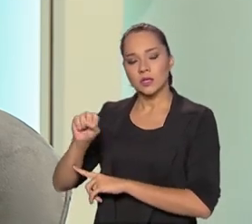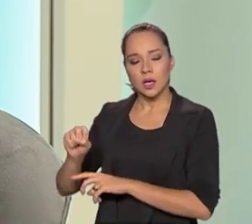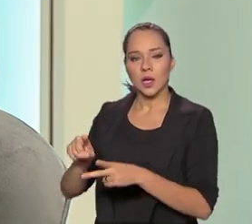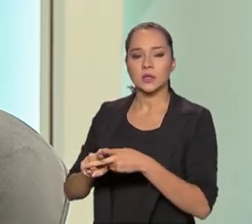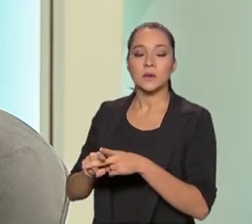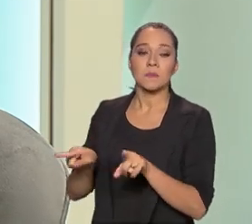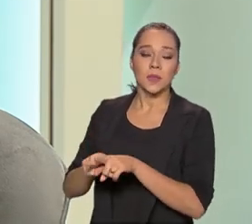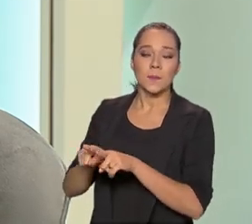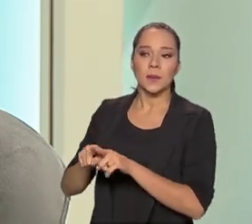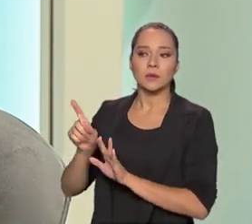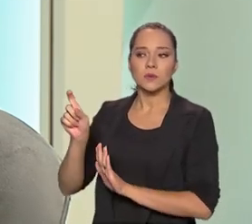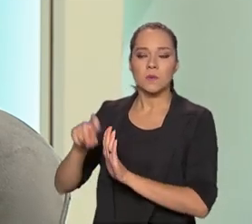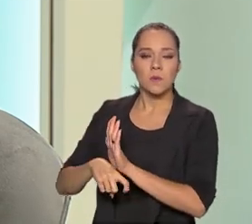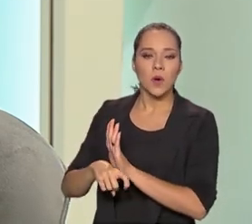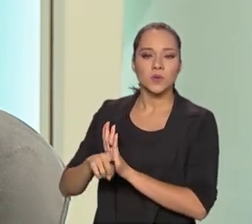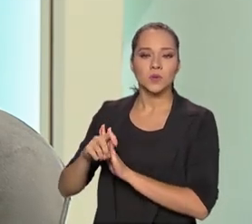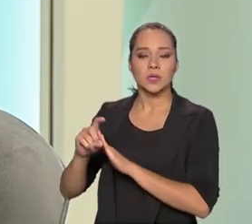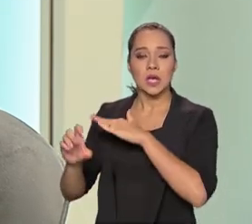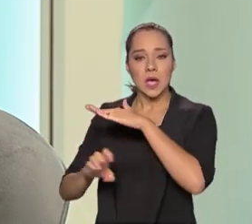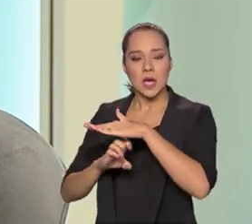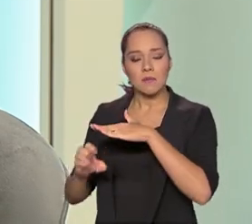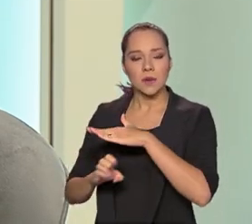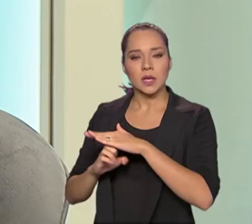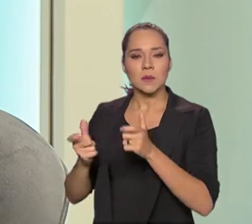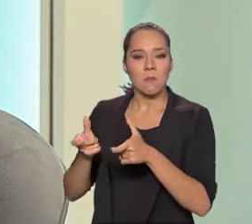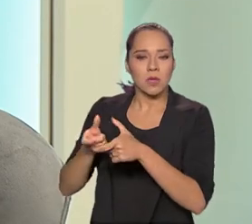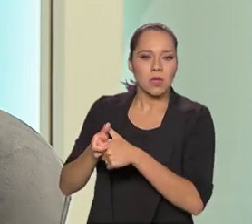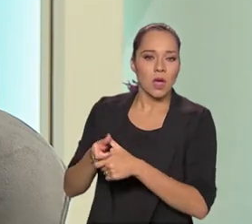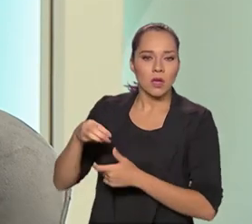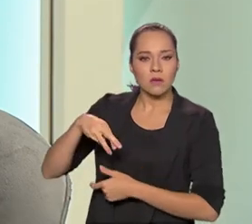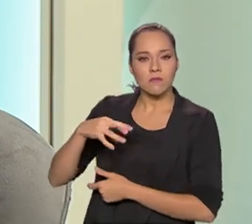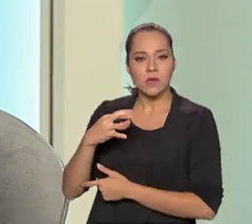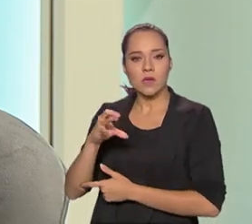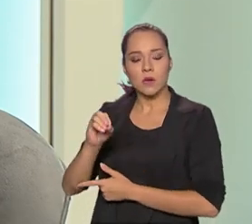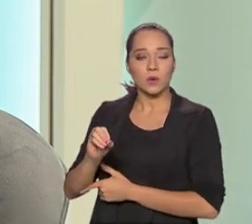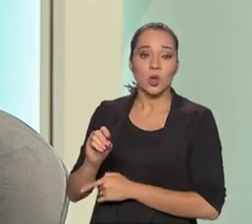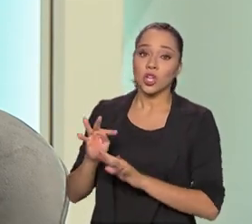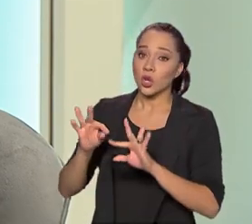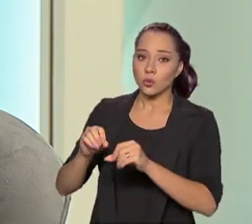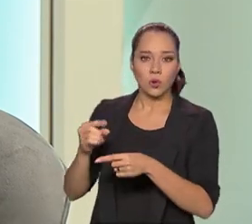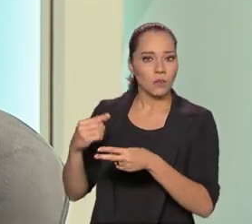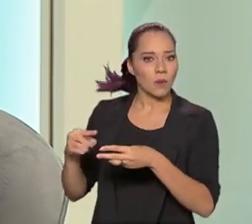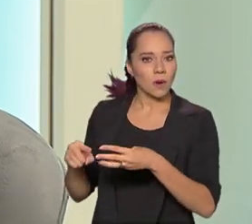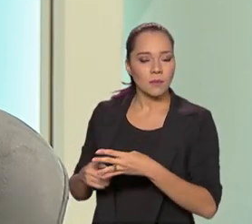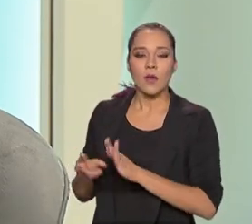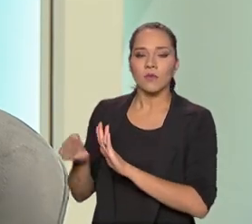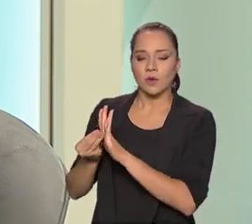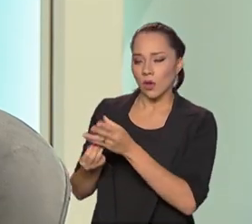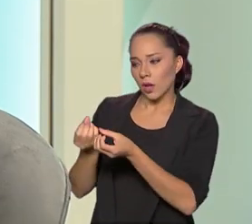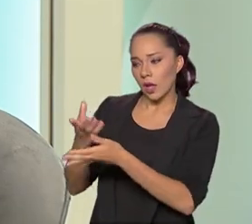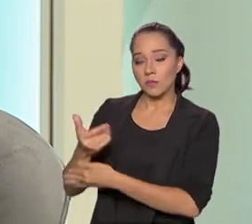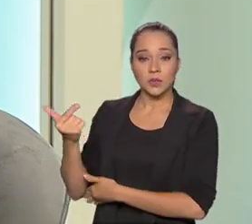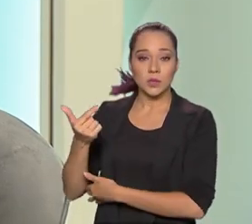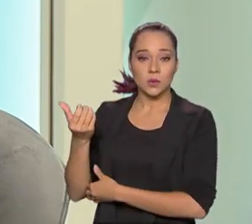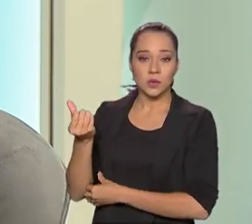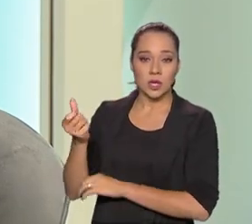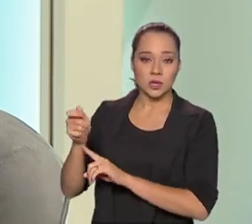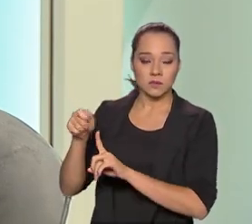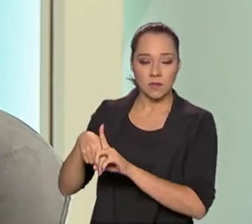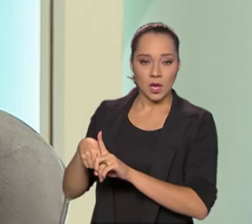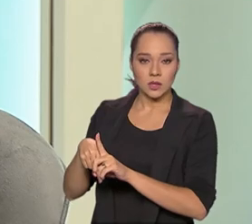micro e pequenas empresas e também dos processos de parcelamento. Tudo isso foi diferido para o segundo semestre